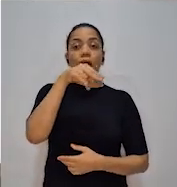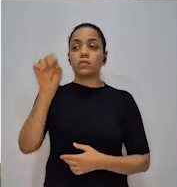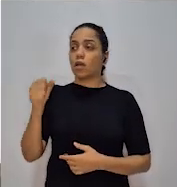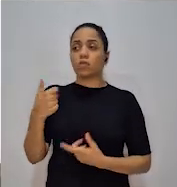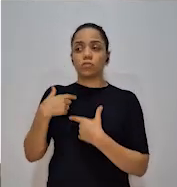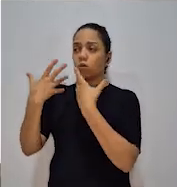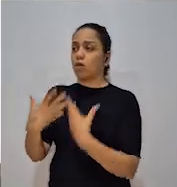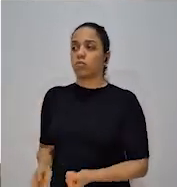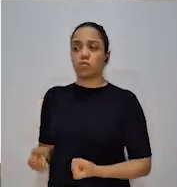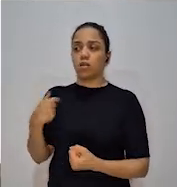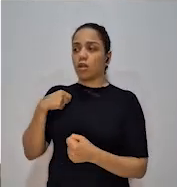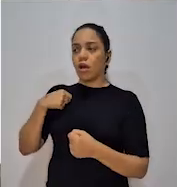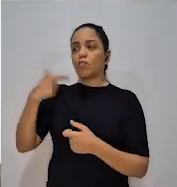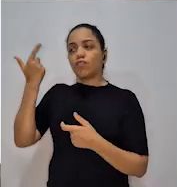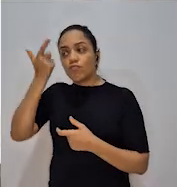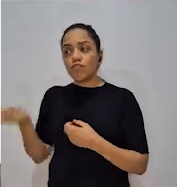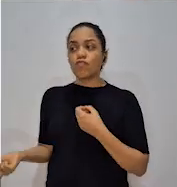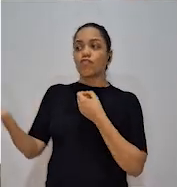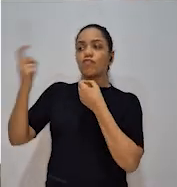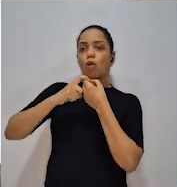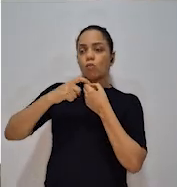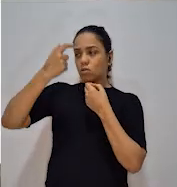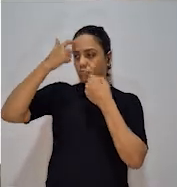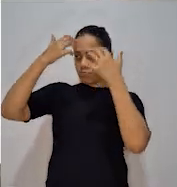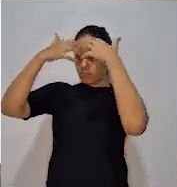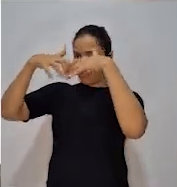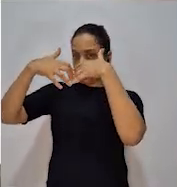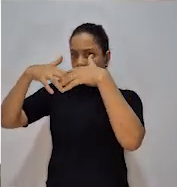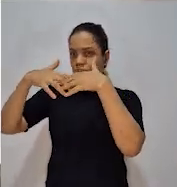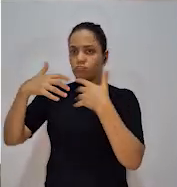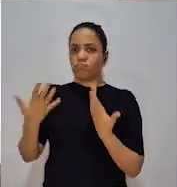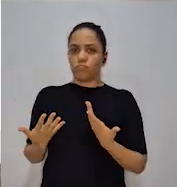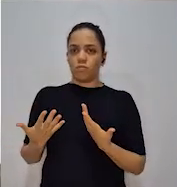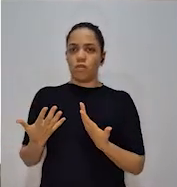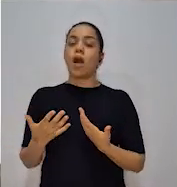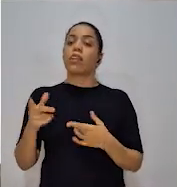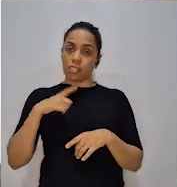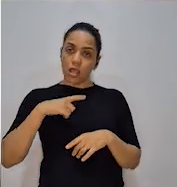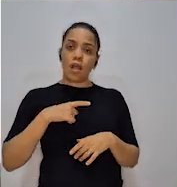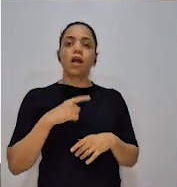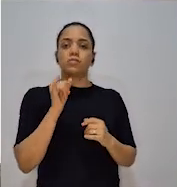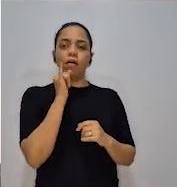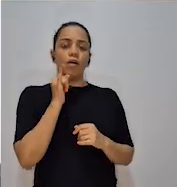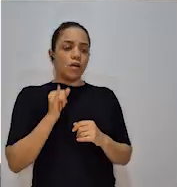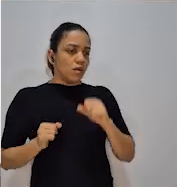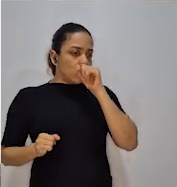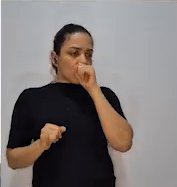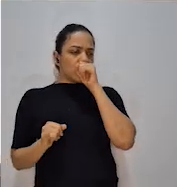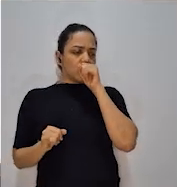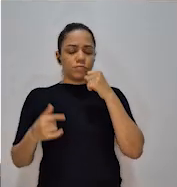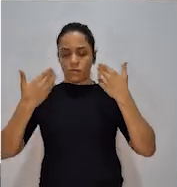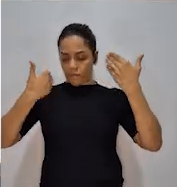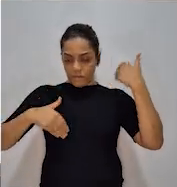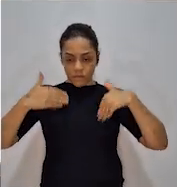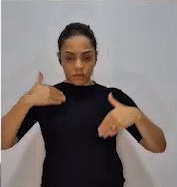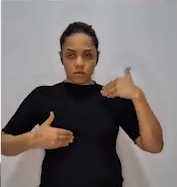para a reabilitação quando ela é uma reabilitação cognitiva. Existe a reabilitação quando é um manejo ortopédico, mas quando a